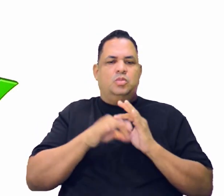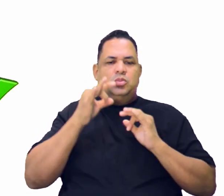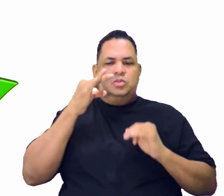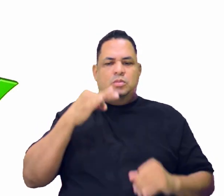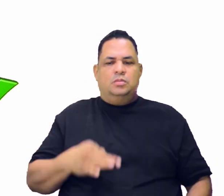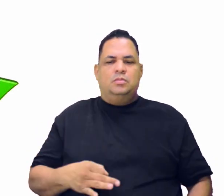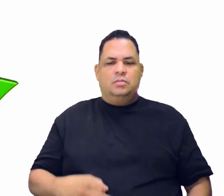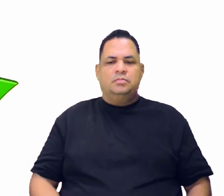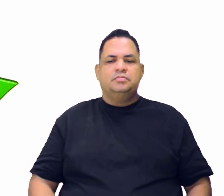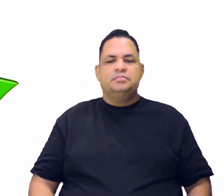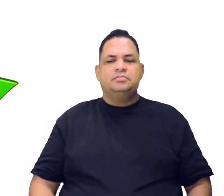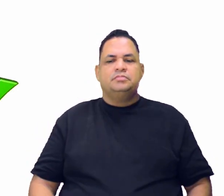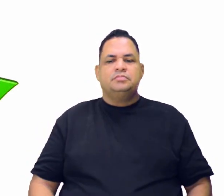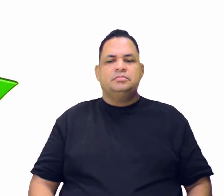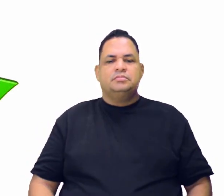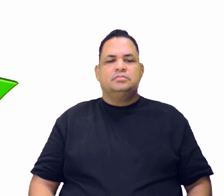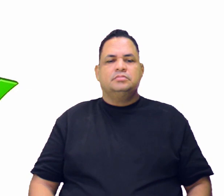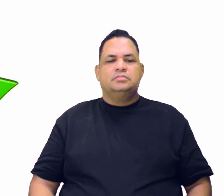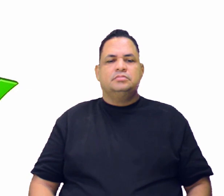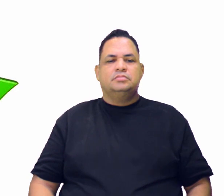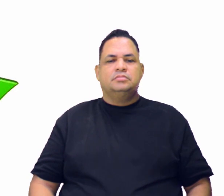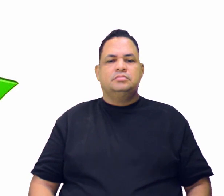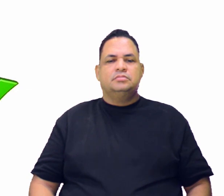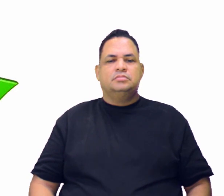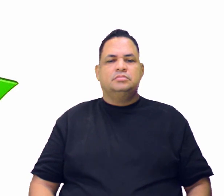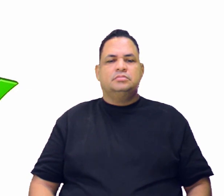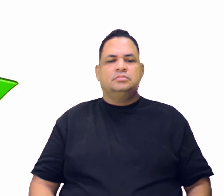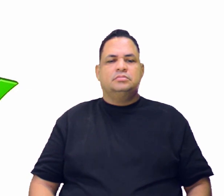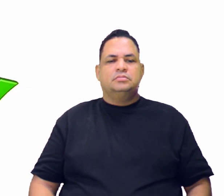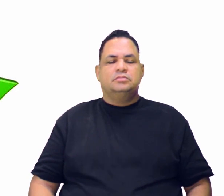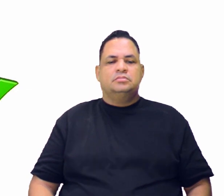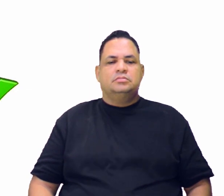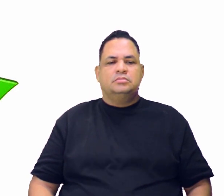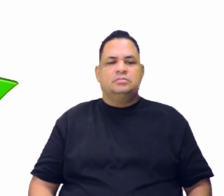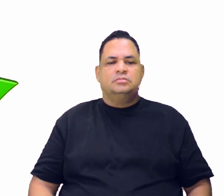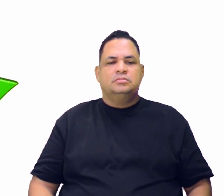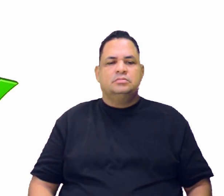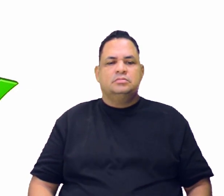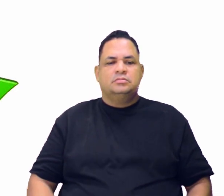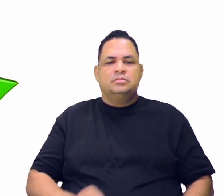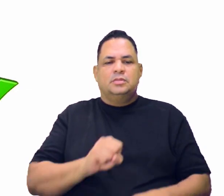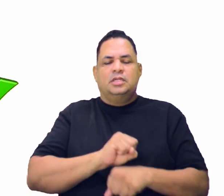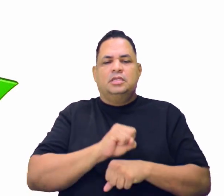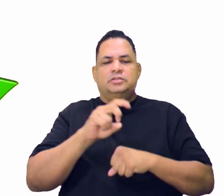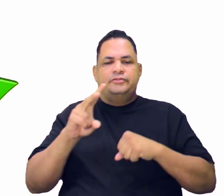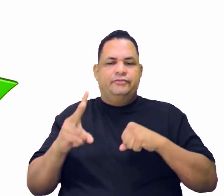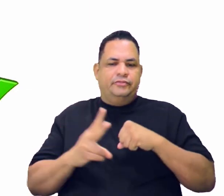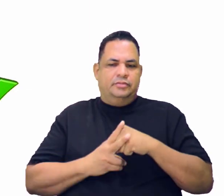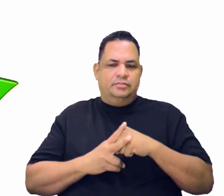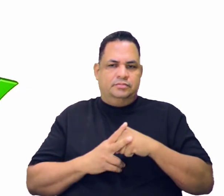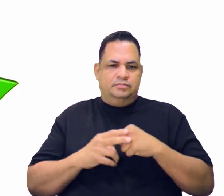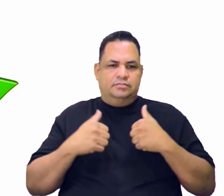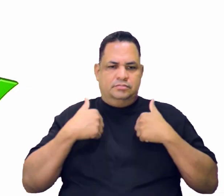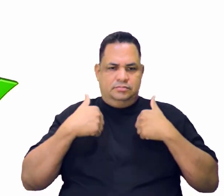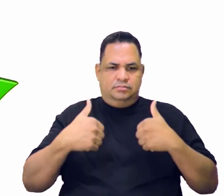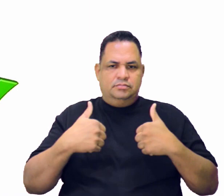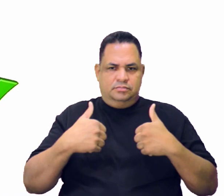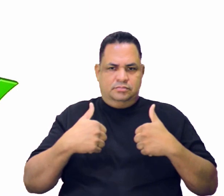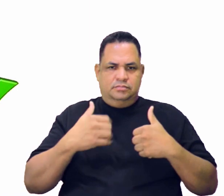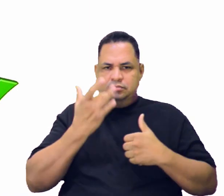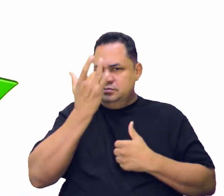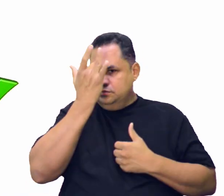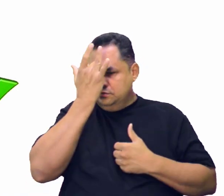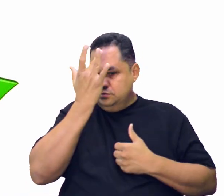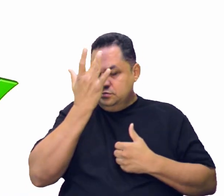Ó, mais. Intensidade, advérbio. Beleza?